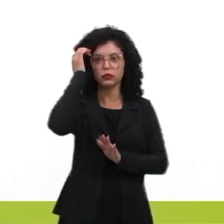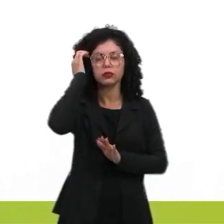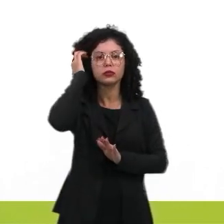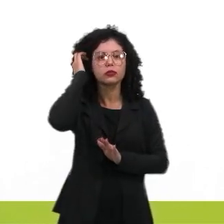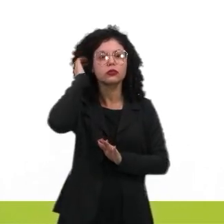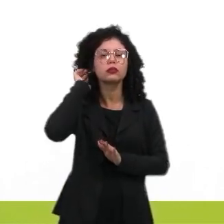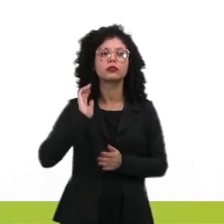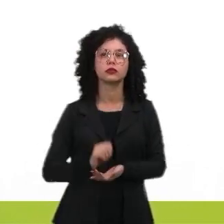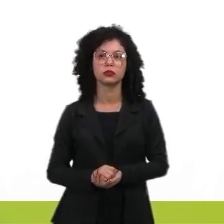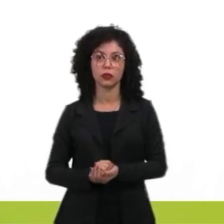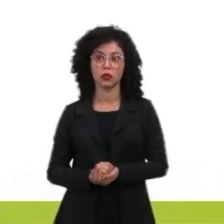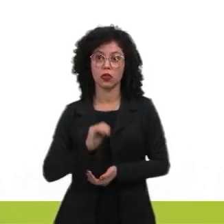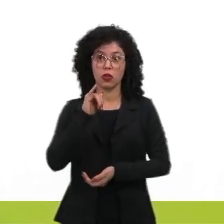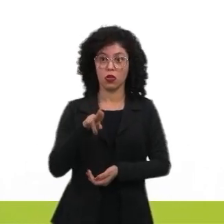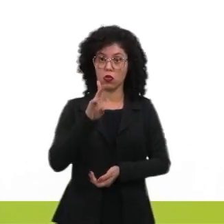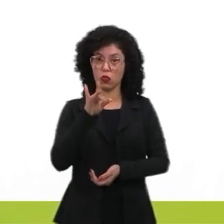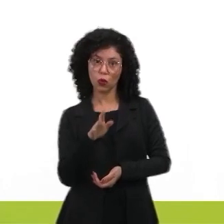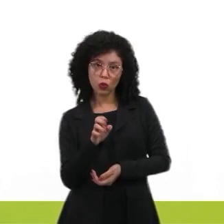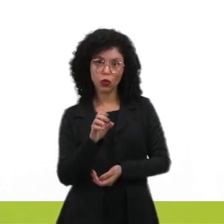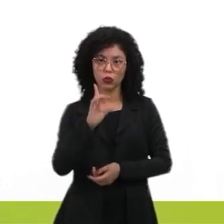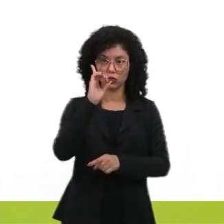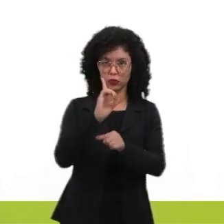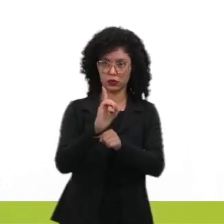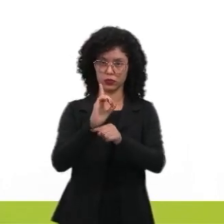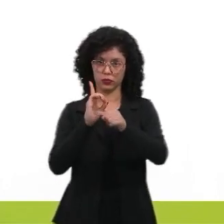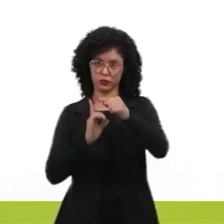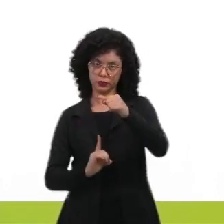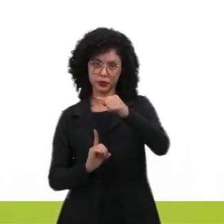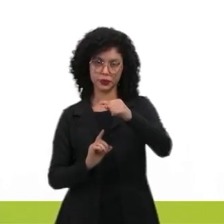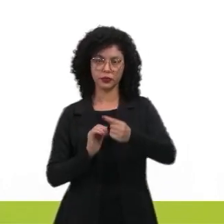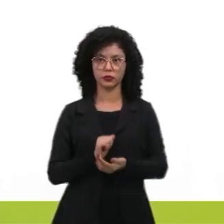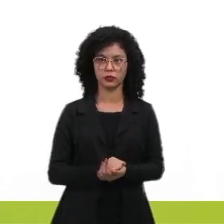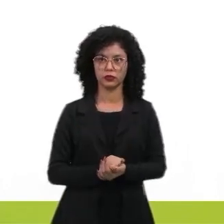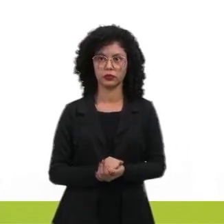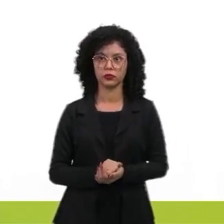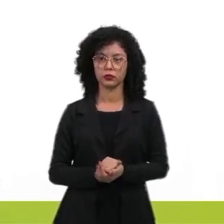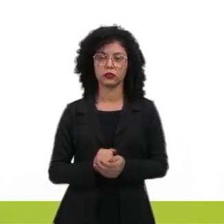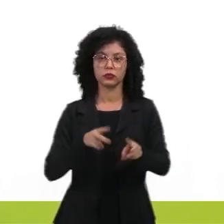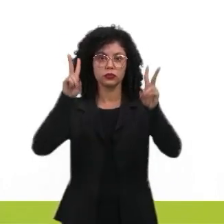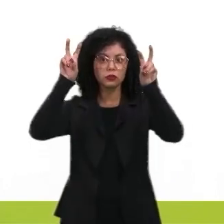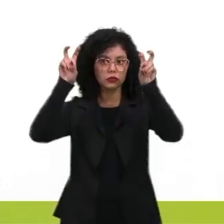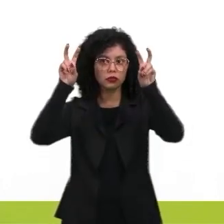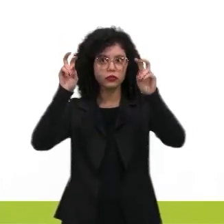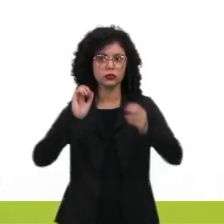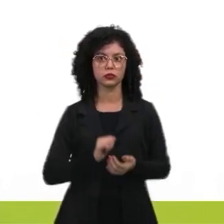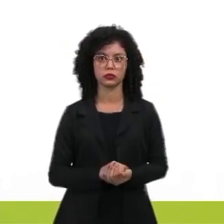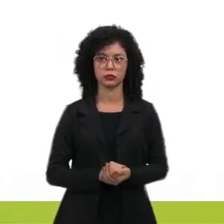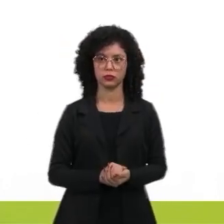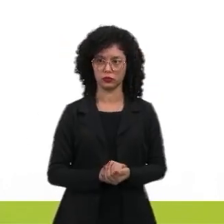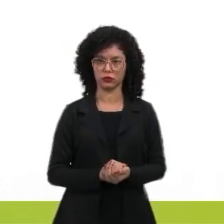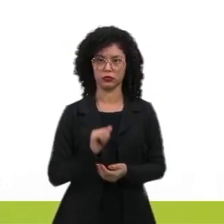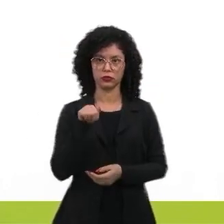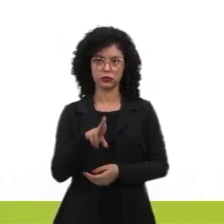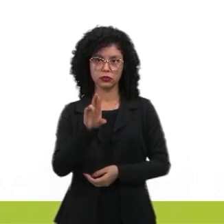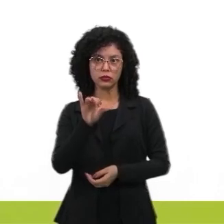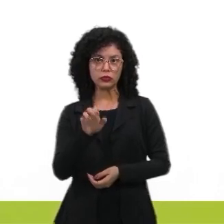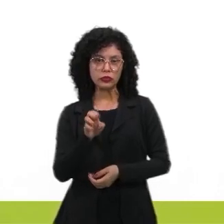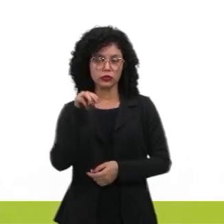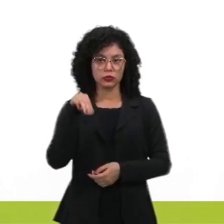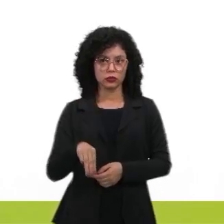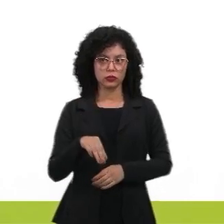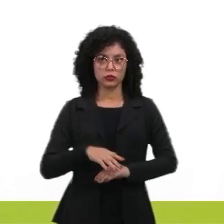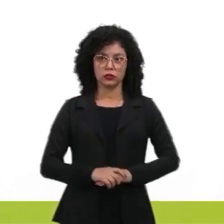uma grandeza unidimensional, então é Dzinho sobre Dzão, tá? Observação, que eu quero que vocês fiquem ligados nisso aqui, ó. A unidade de medida,